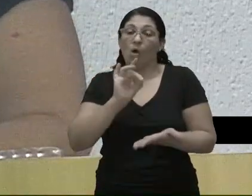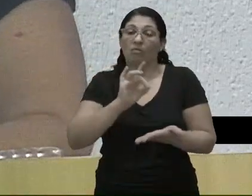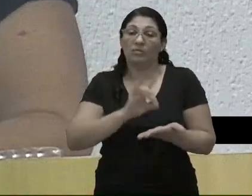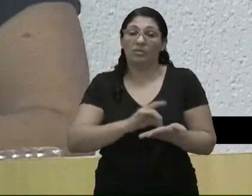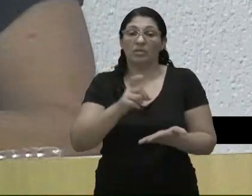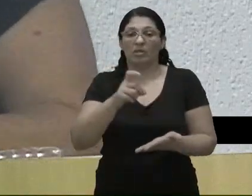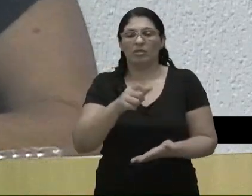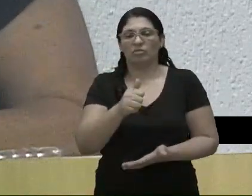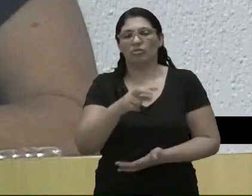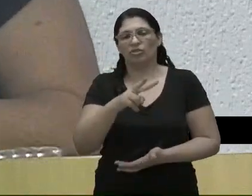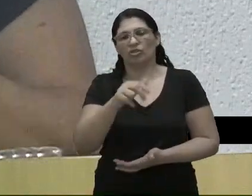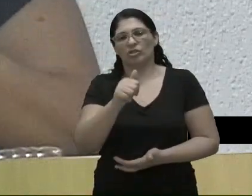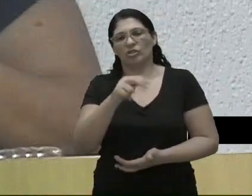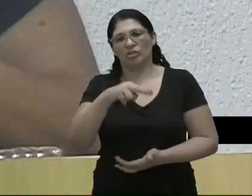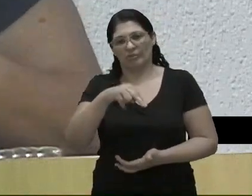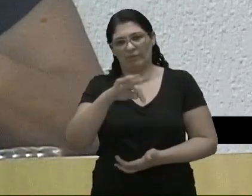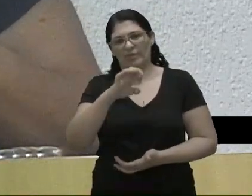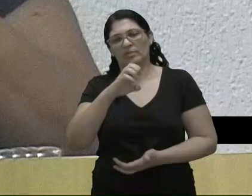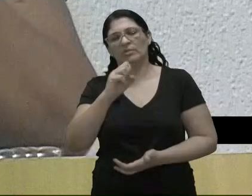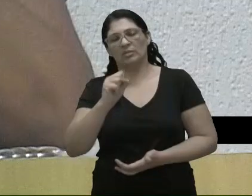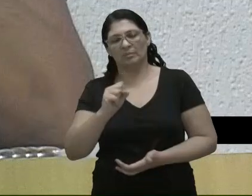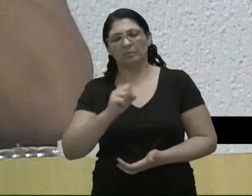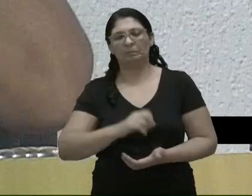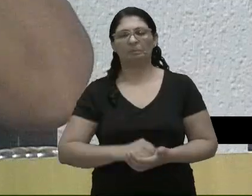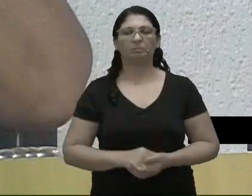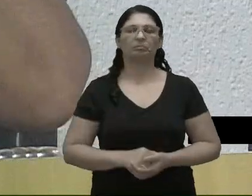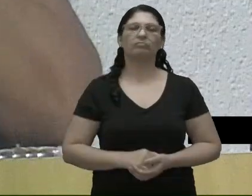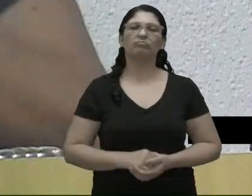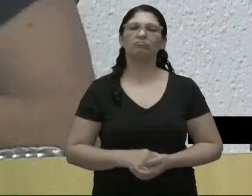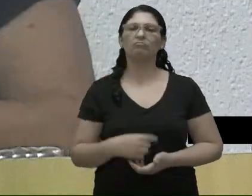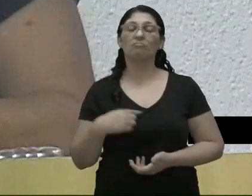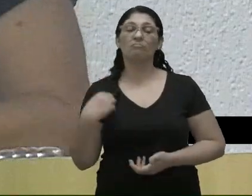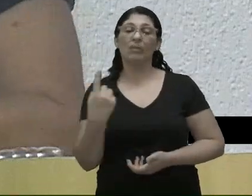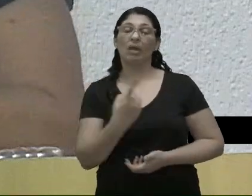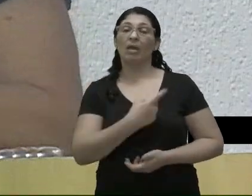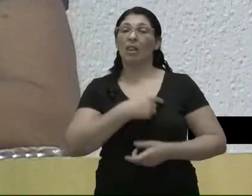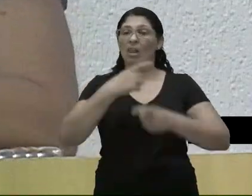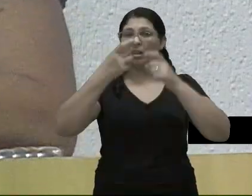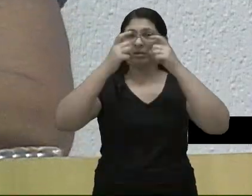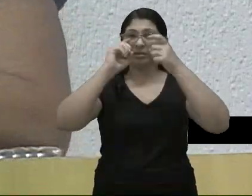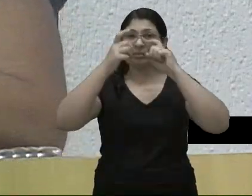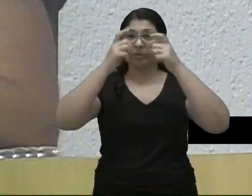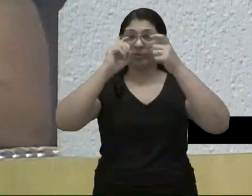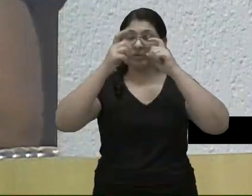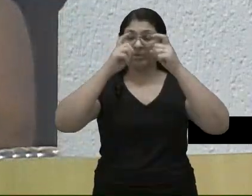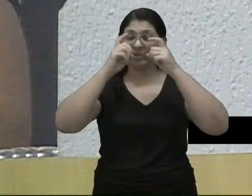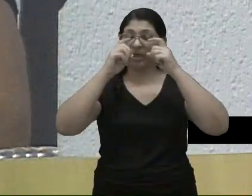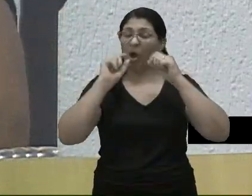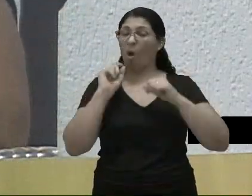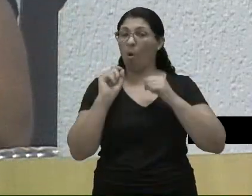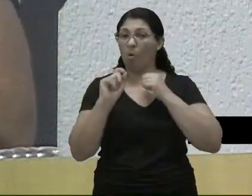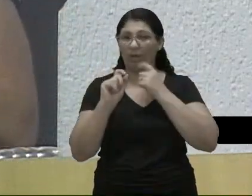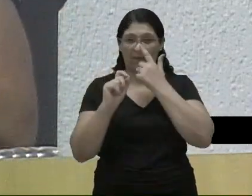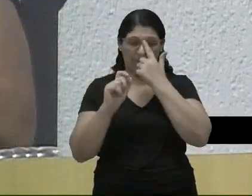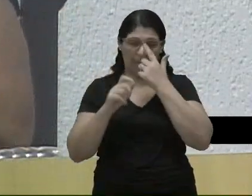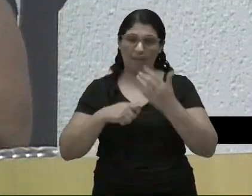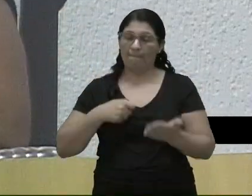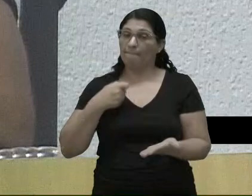Chavantes. E aí a nossa preocupação é referente então